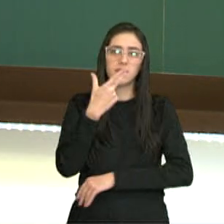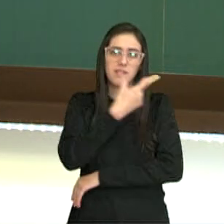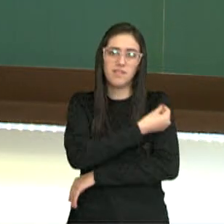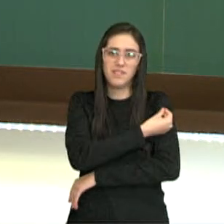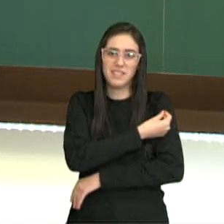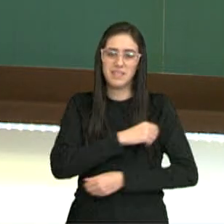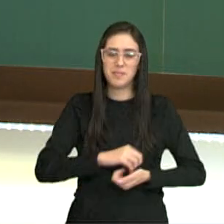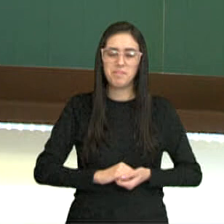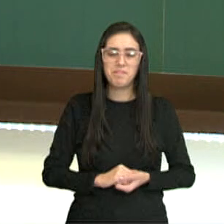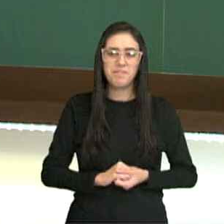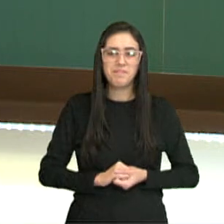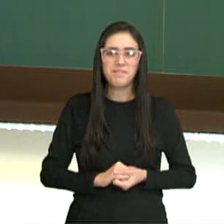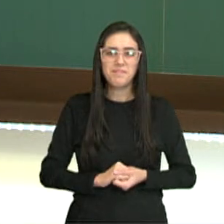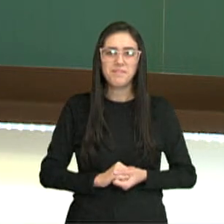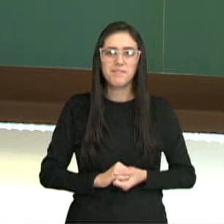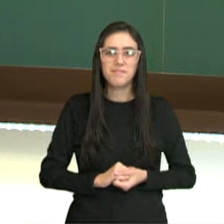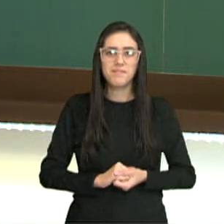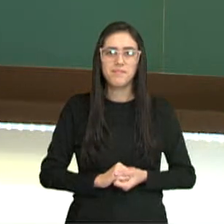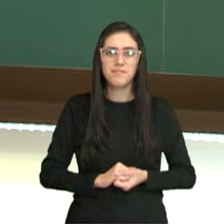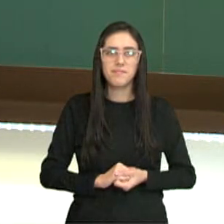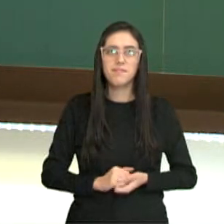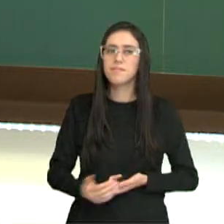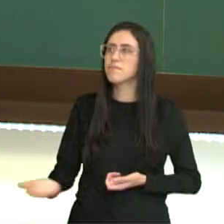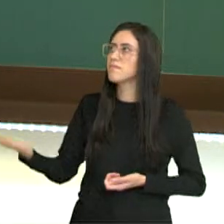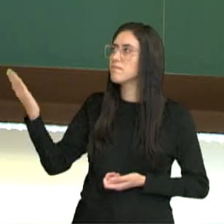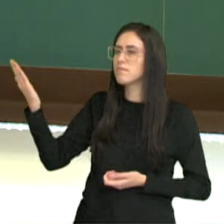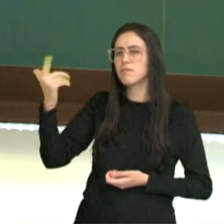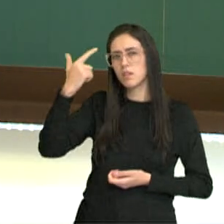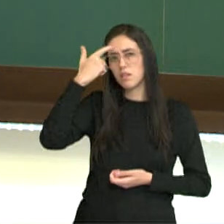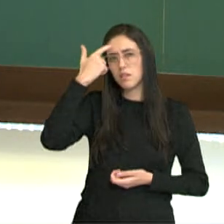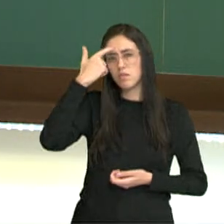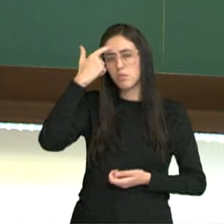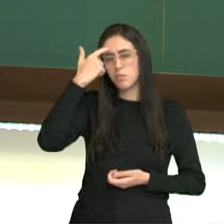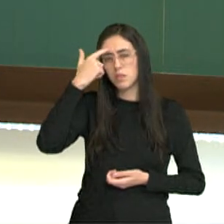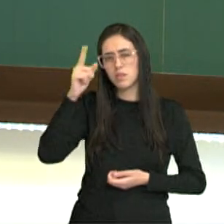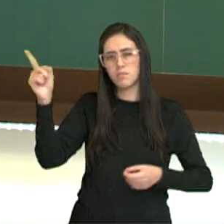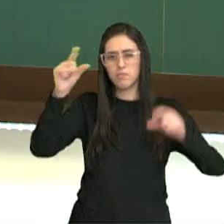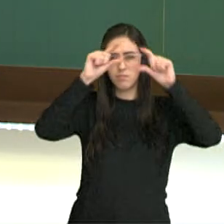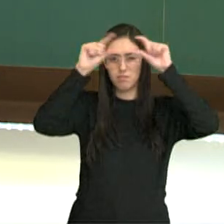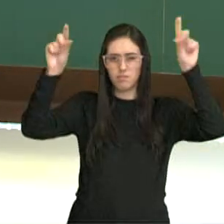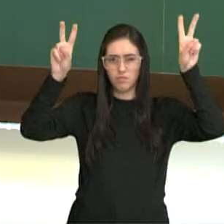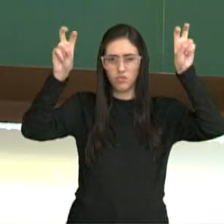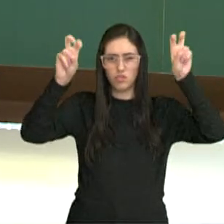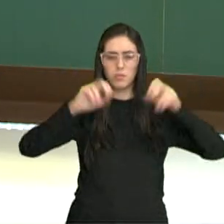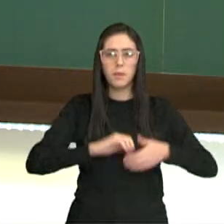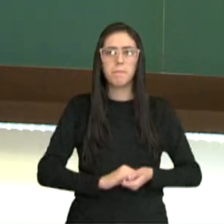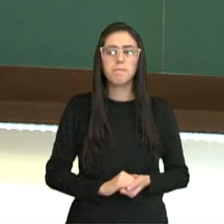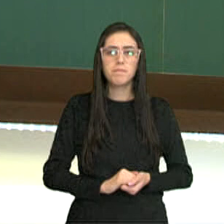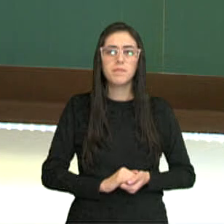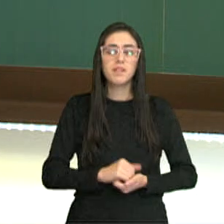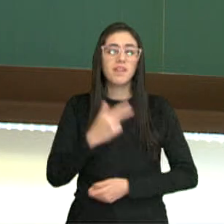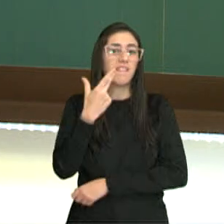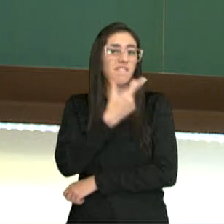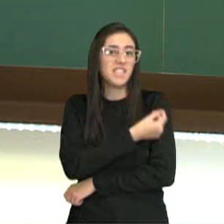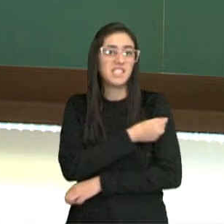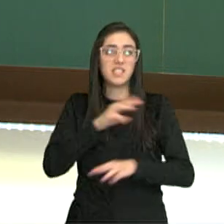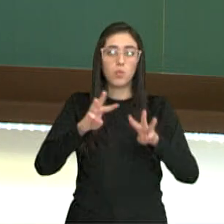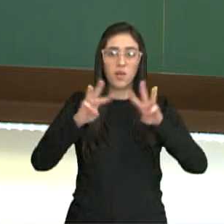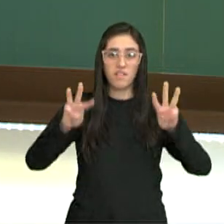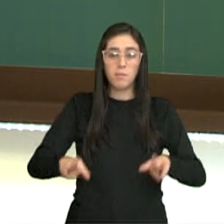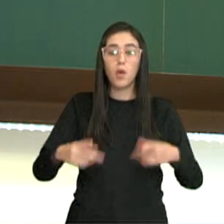a essa vacina, ok? Vamos refletir um pouco mais sobre o título da notícia. Vacina da UFPR